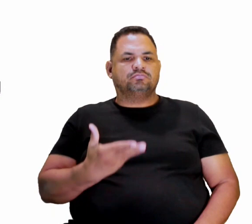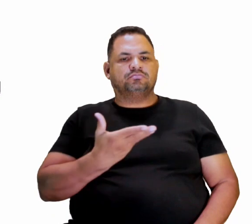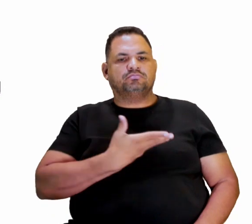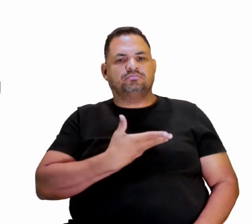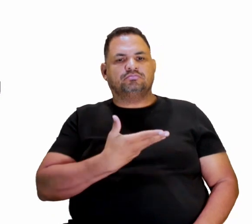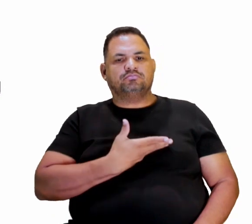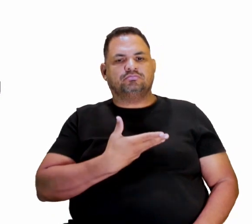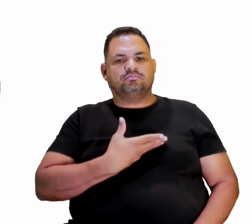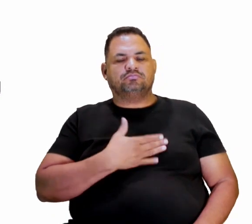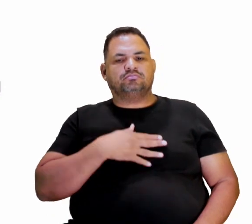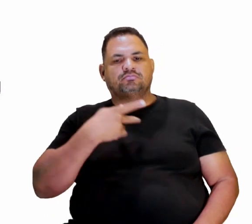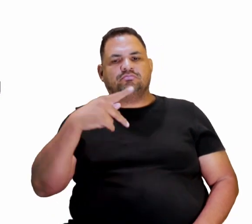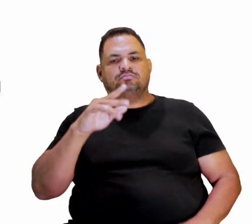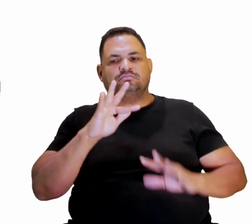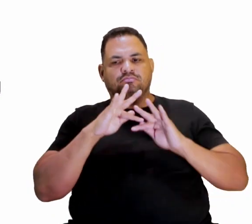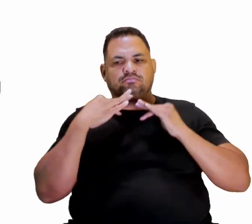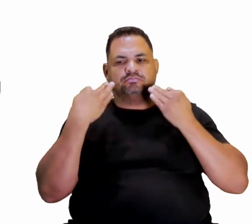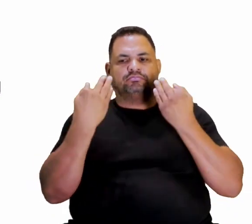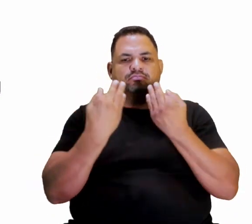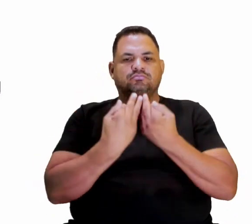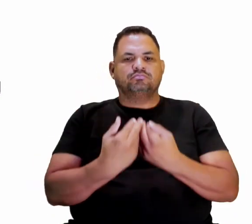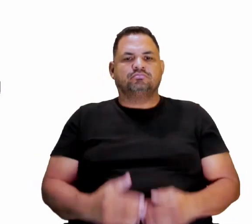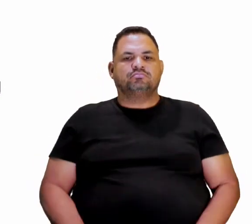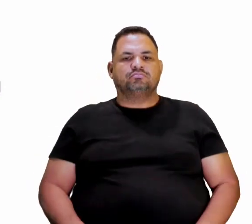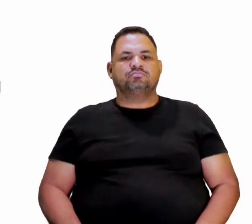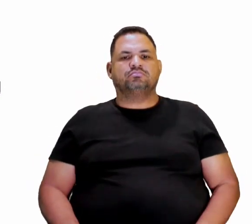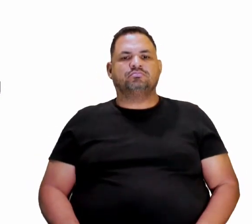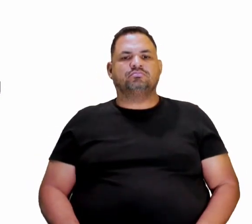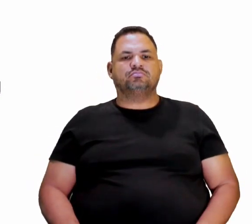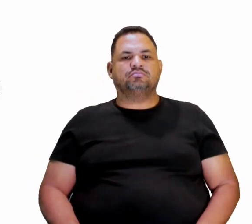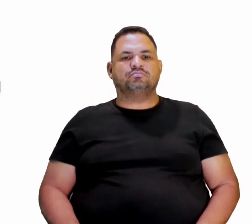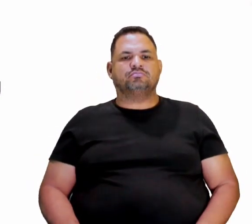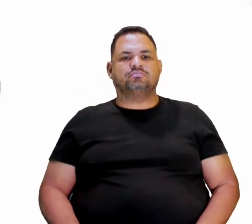seus amigos, sua família, your